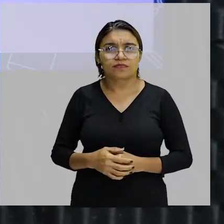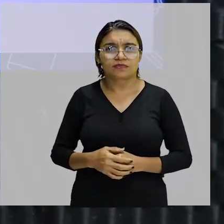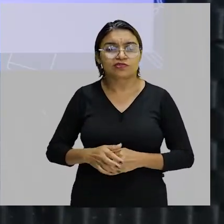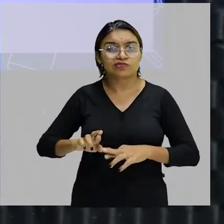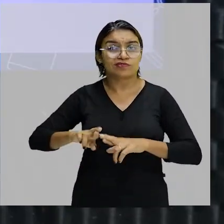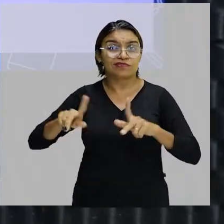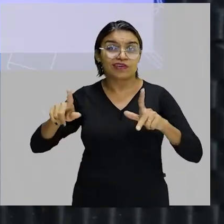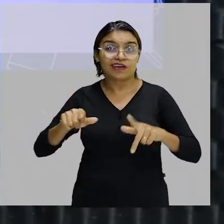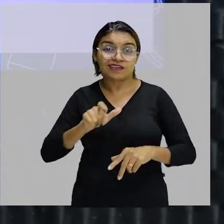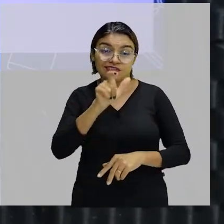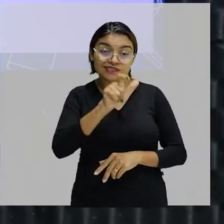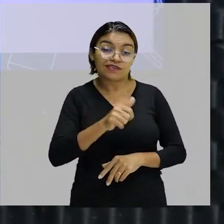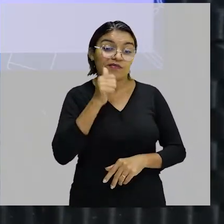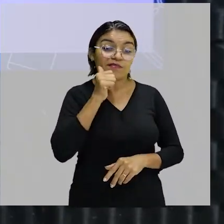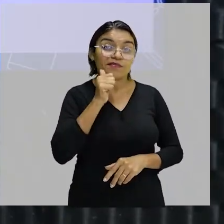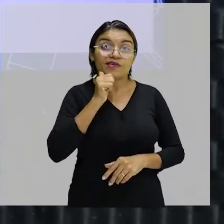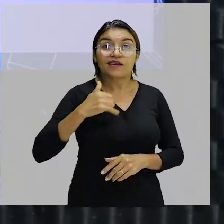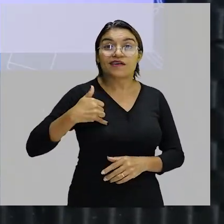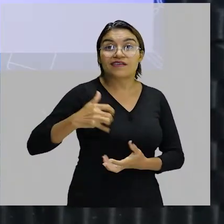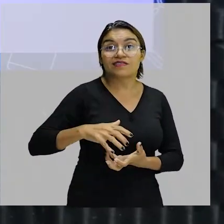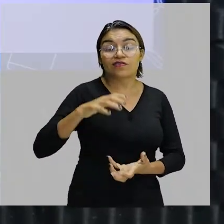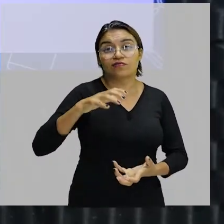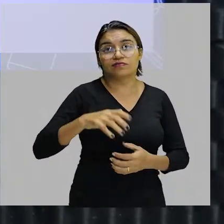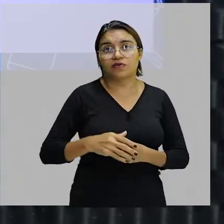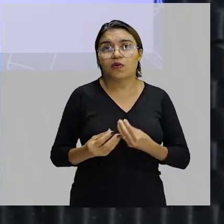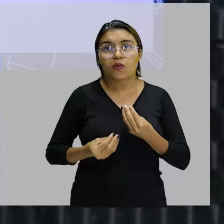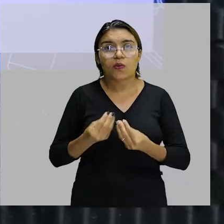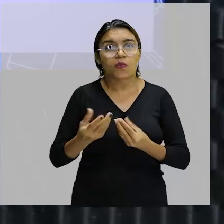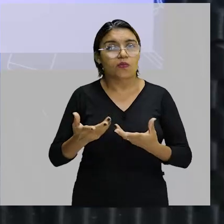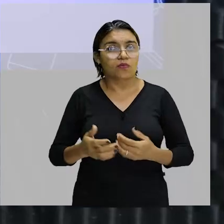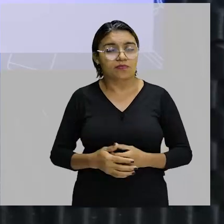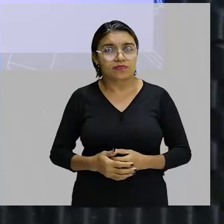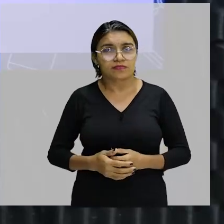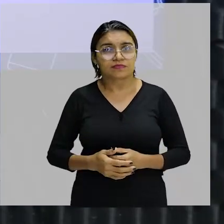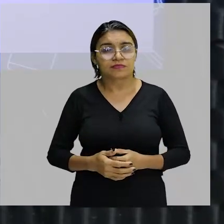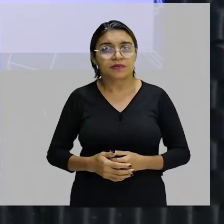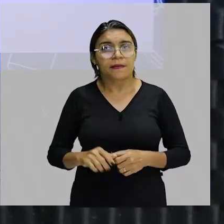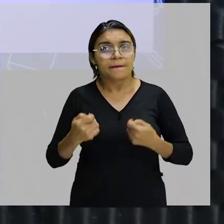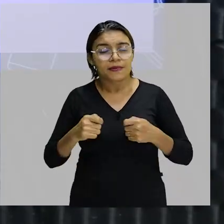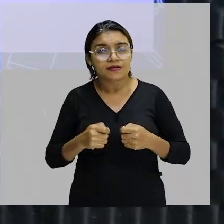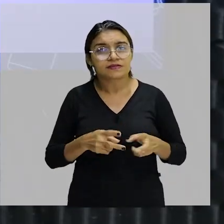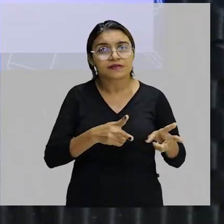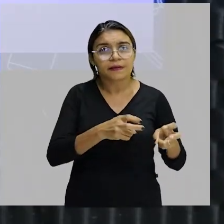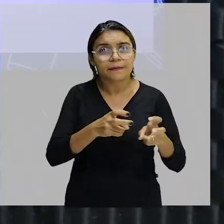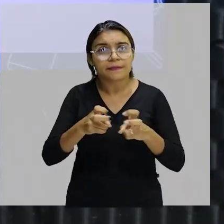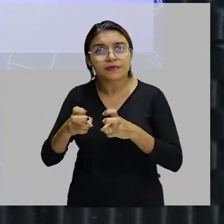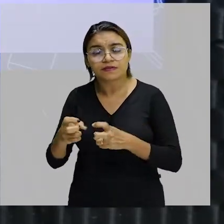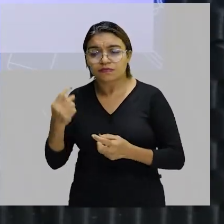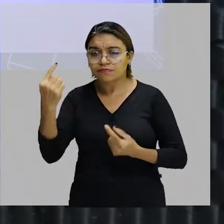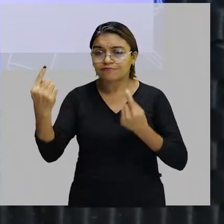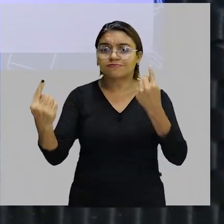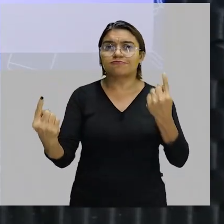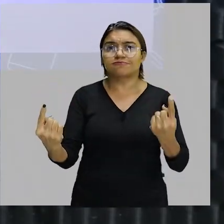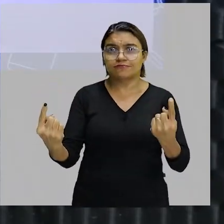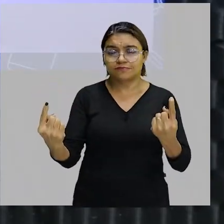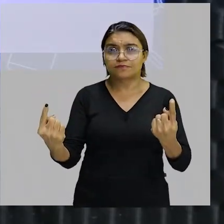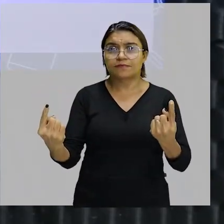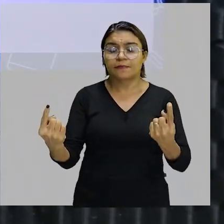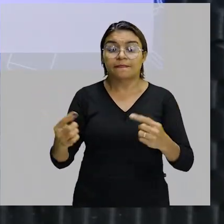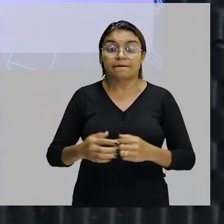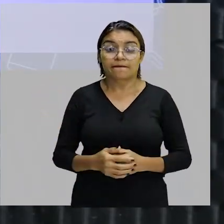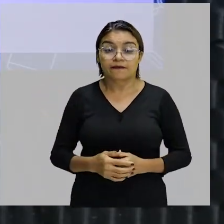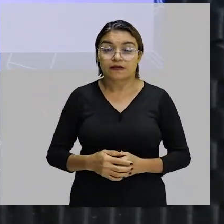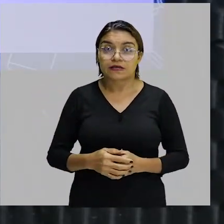totalmente diferente. Eu estaria desrespeitando a individualidade se eu não levasse em consideração o que aqui?